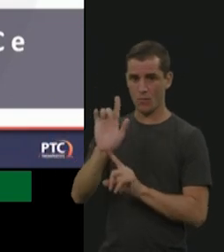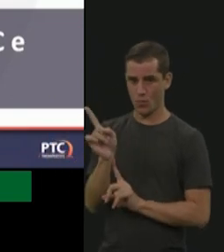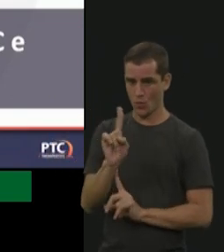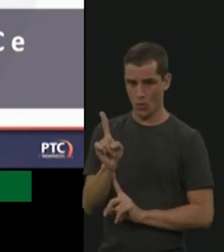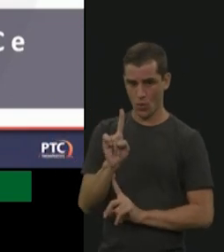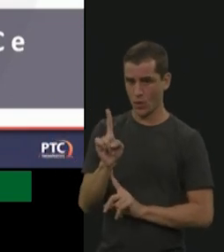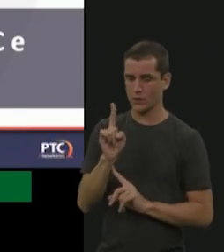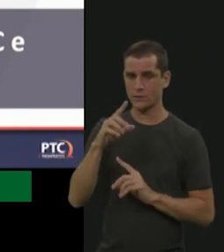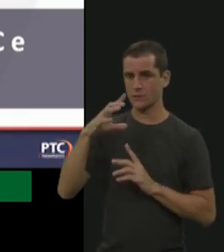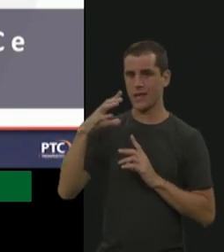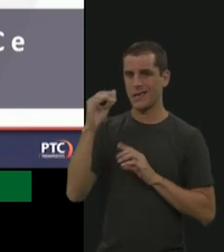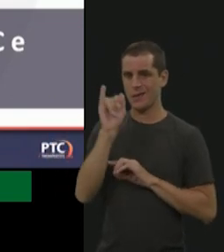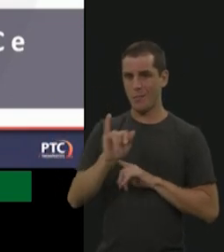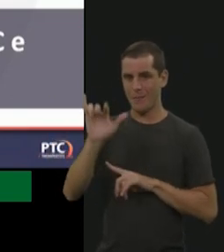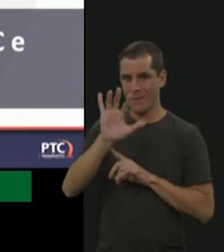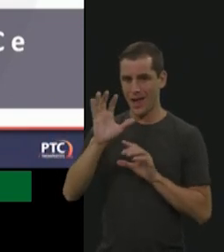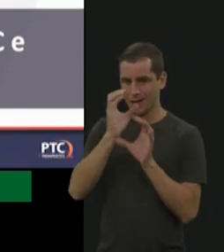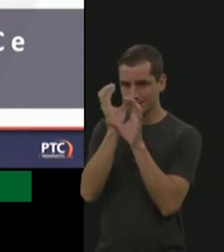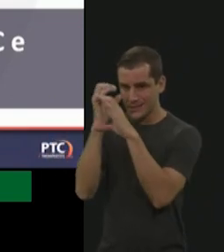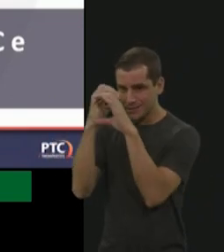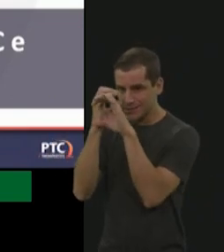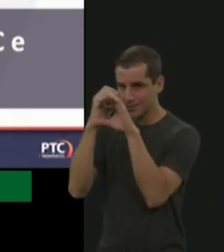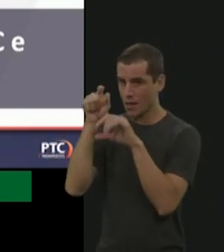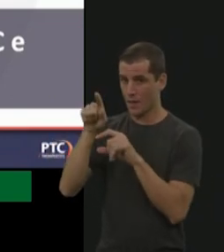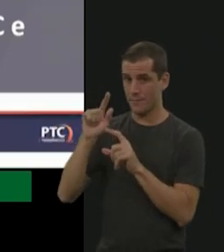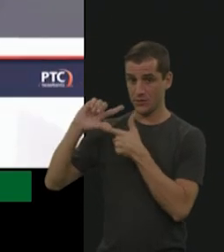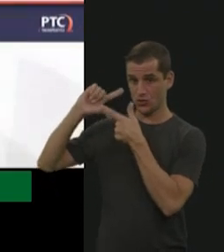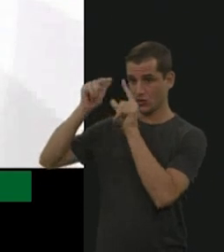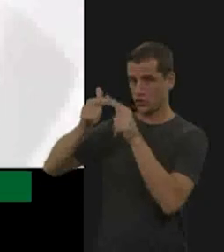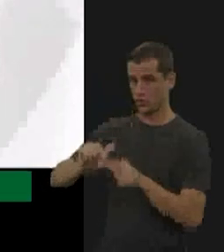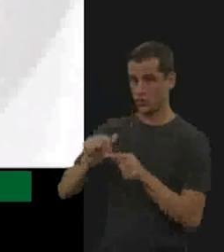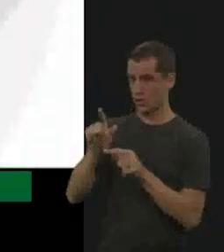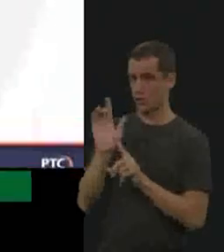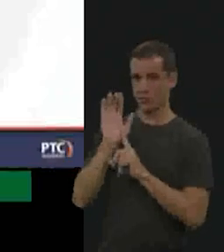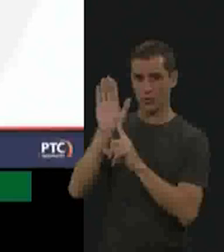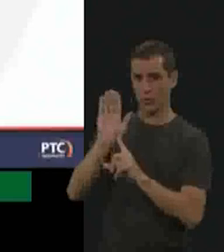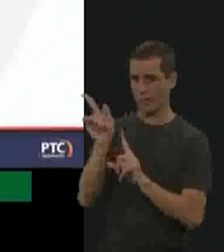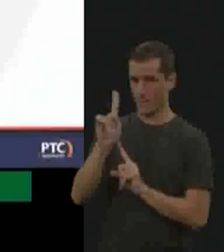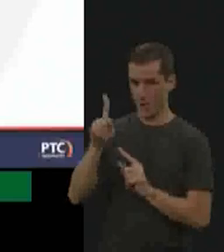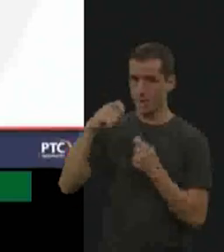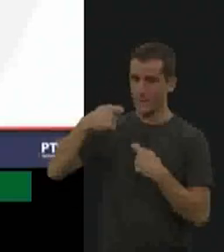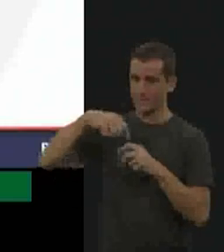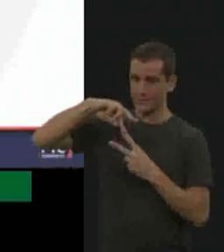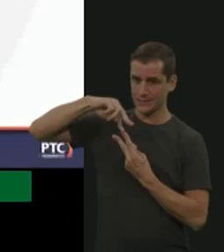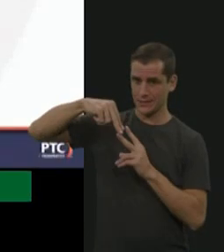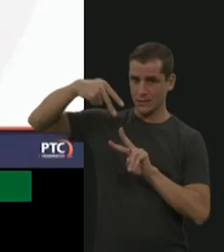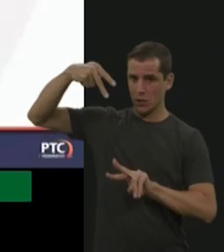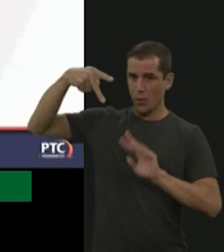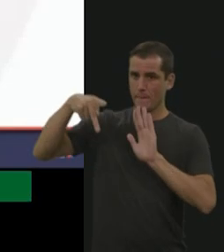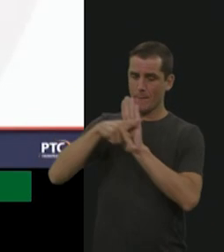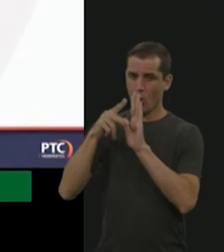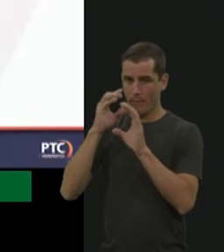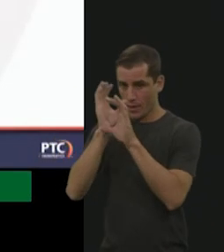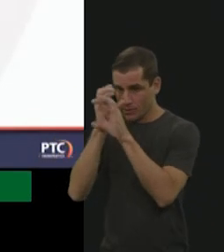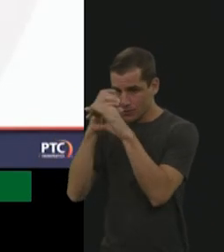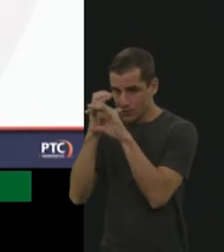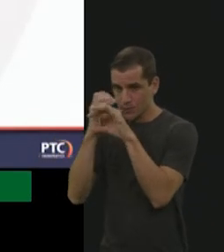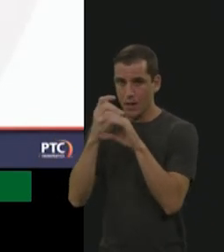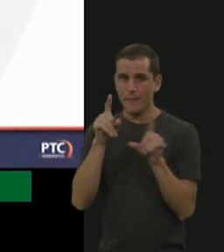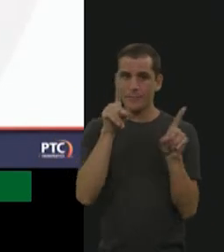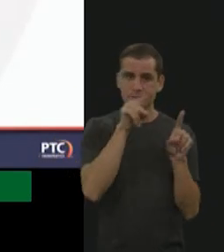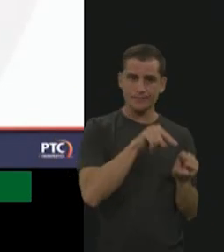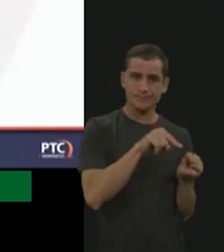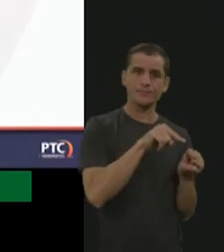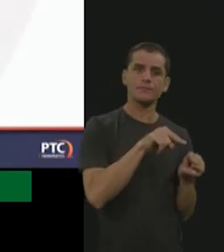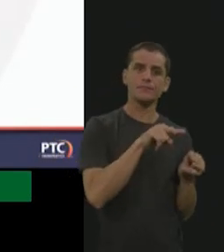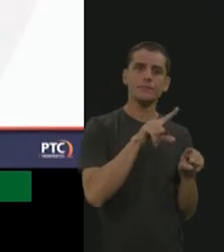imagem, e ficar atento para investigar então a deficiência de ADC. A PTC tem uma parceria com o